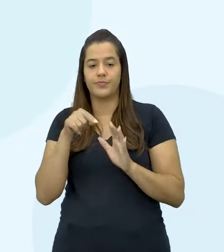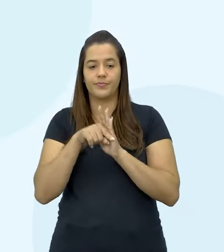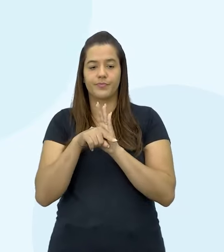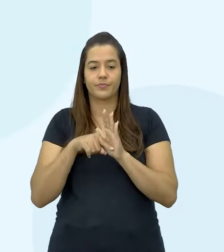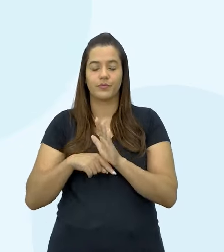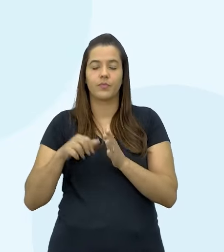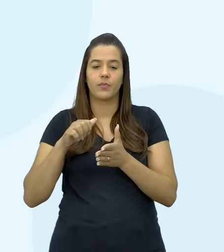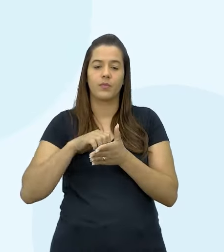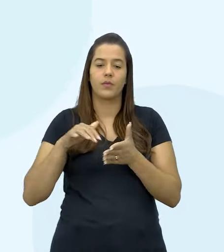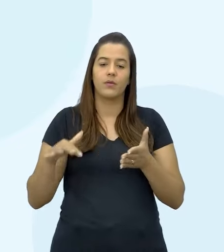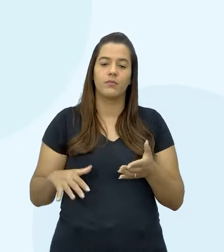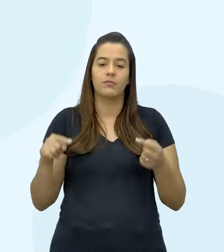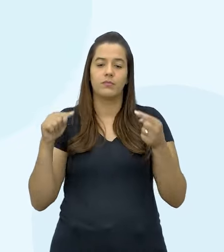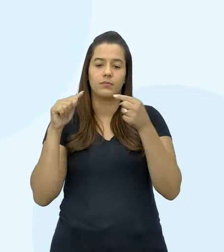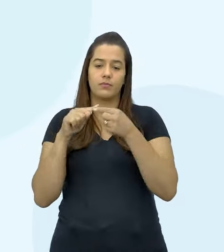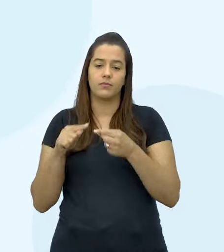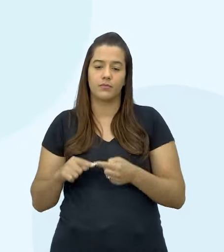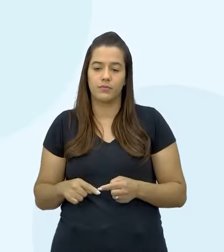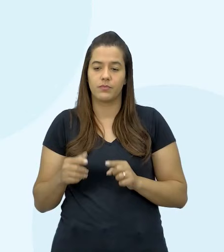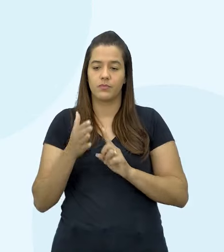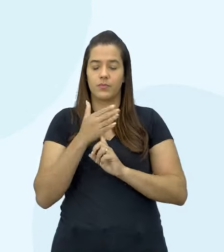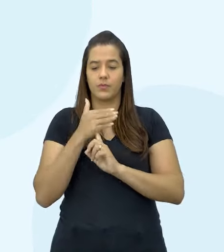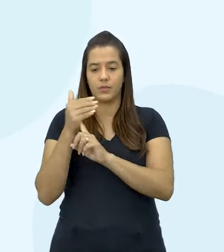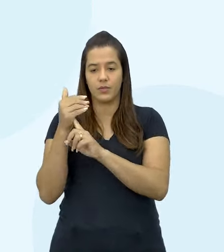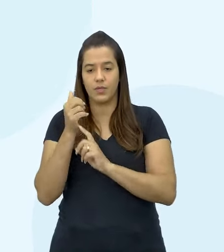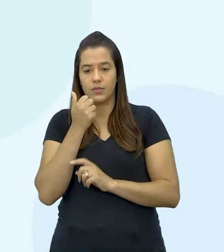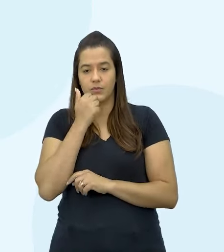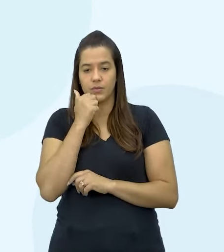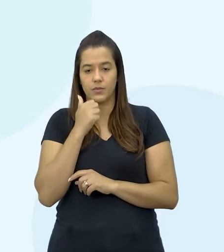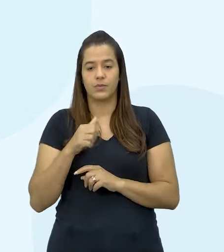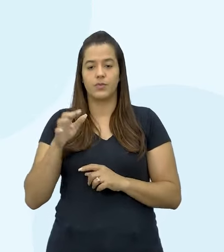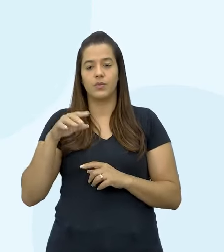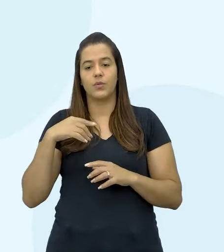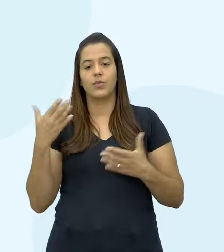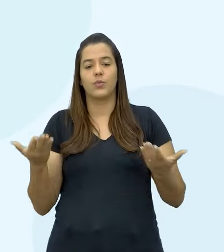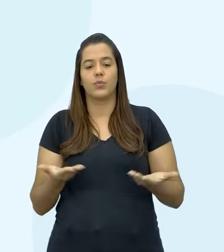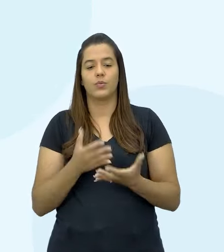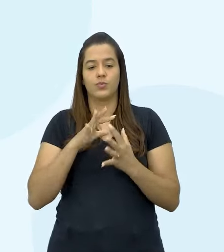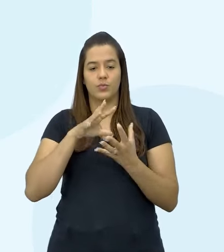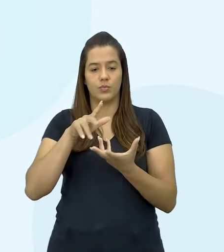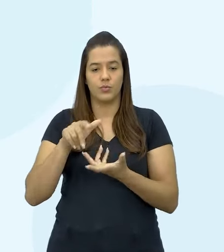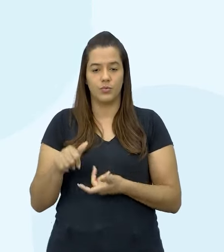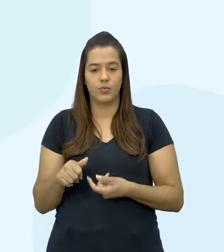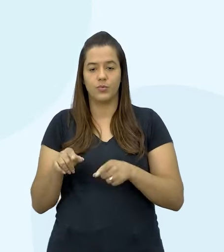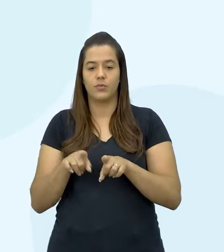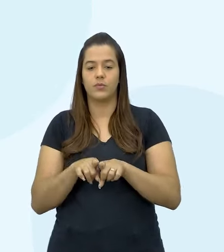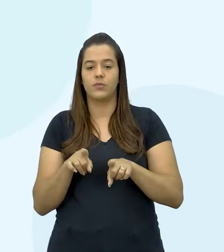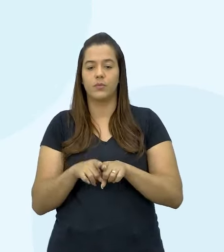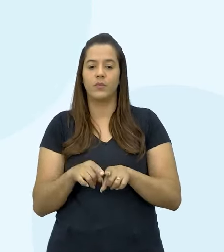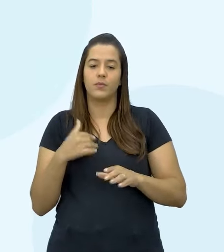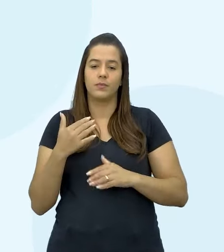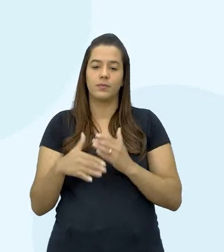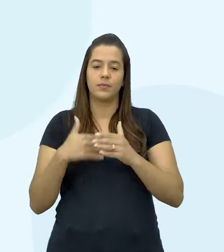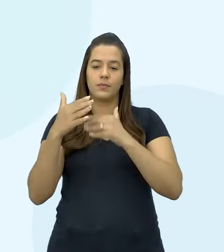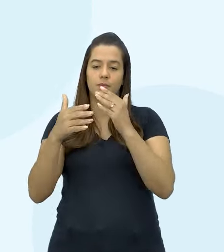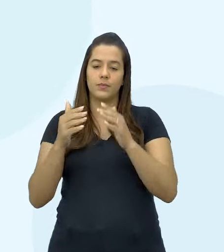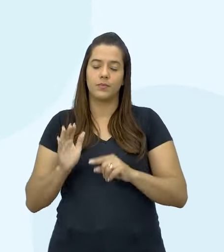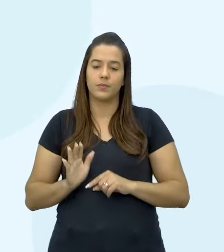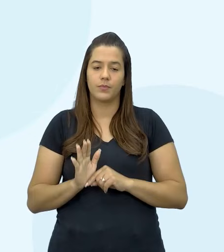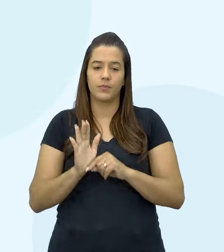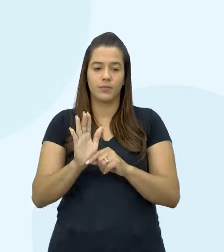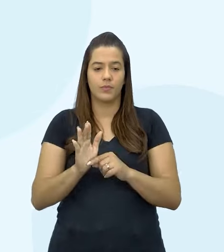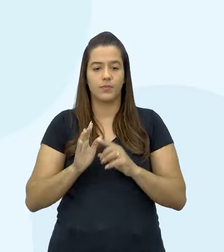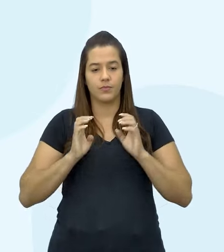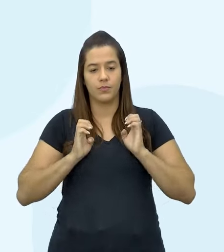atividades e aplicações tecnocientíficas no mundo ocidental e desdobramentos que as influenciam, como